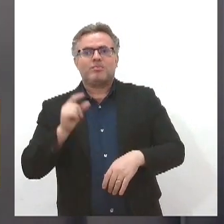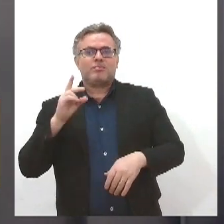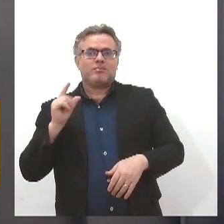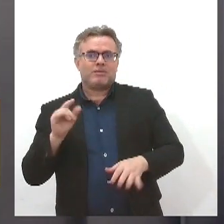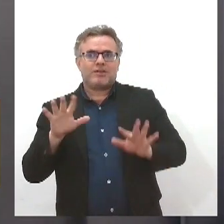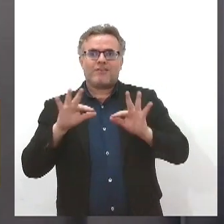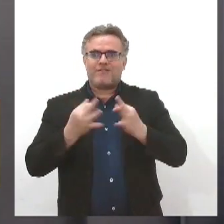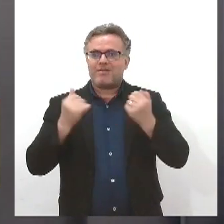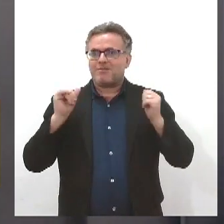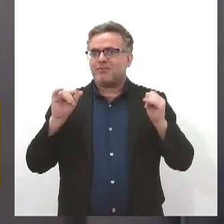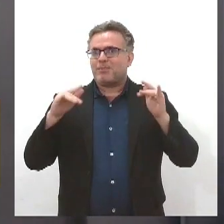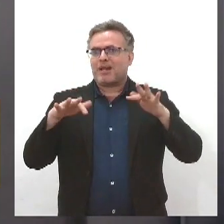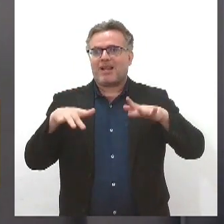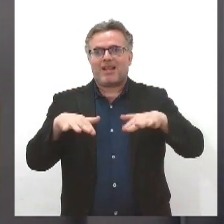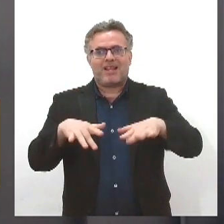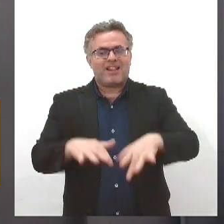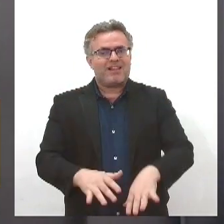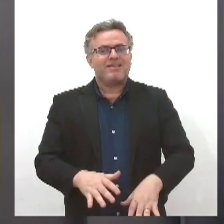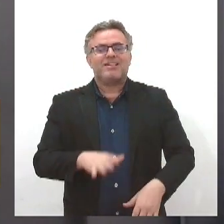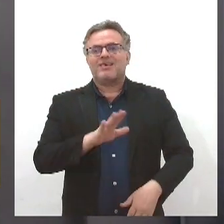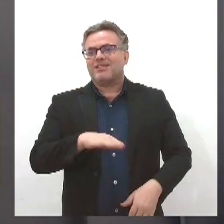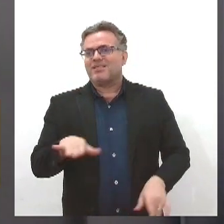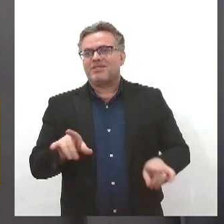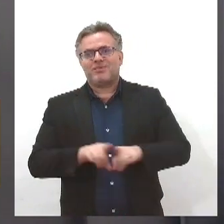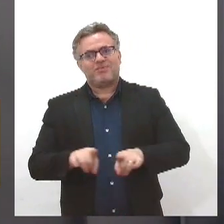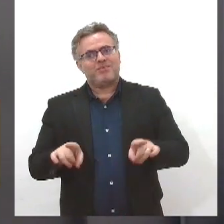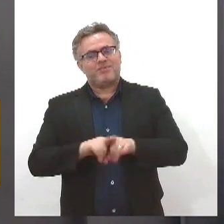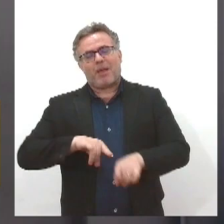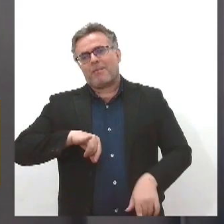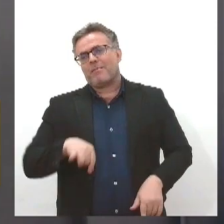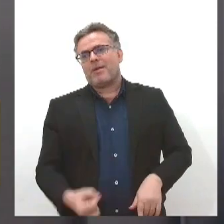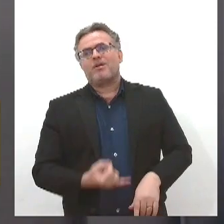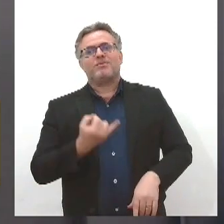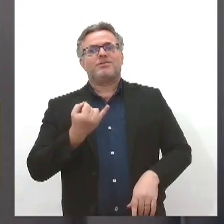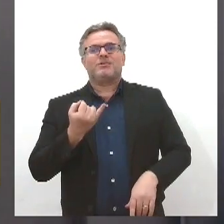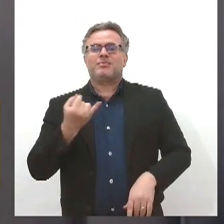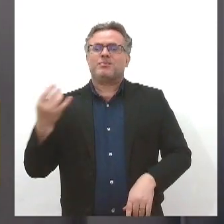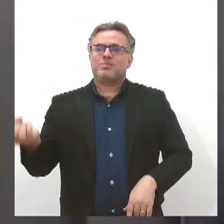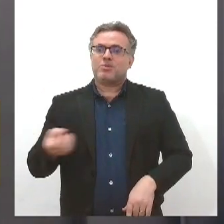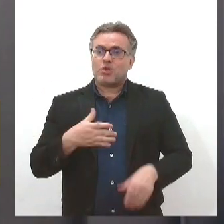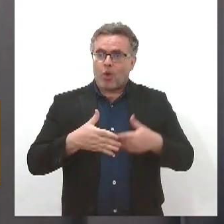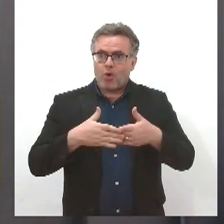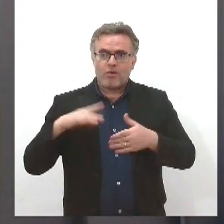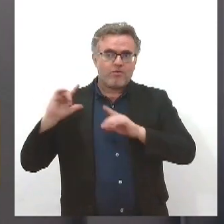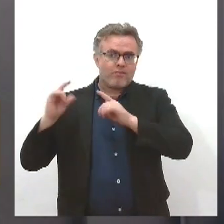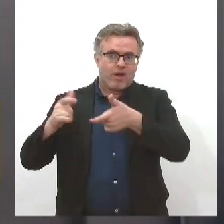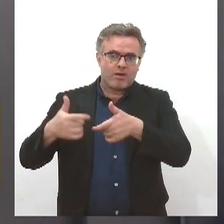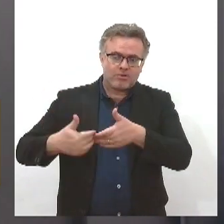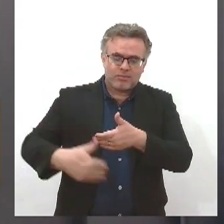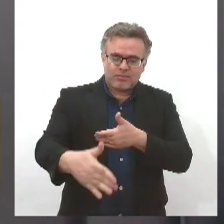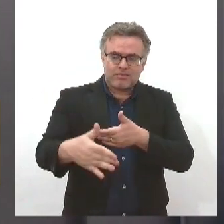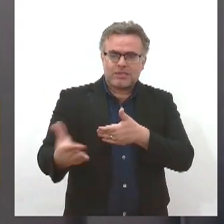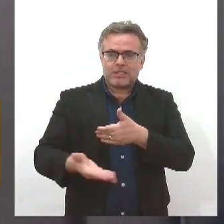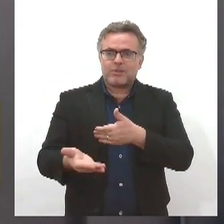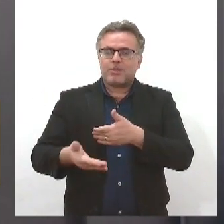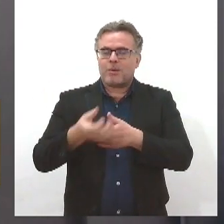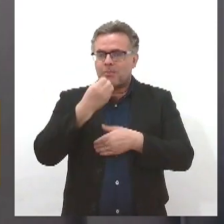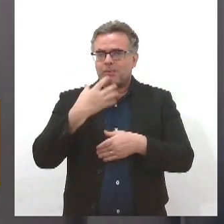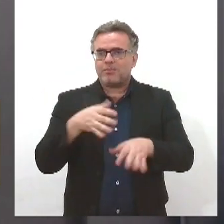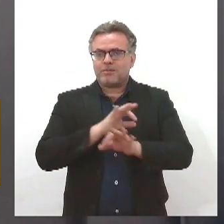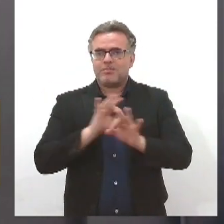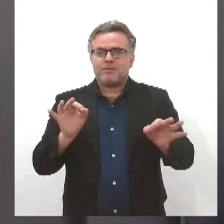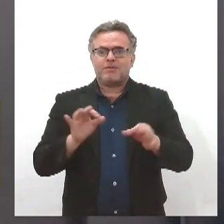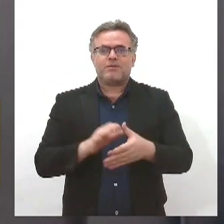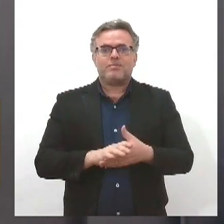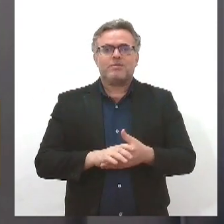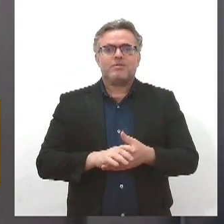inteiras, a criançada também aproveitando, as novas gerações, é uma mistura muito boa, muito bacana. E